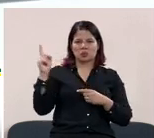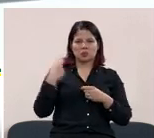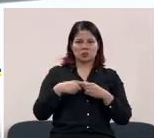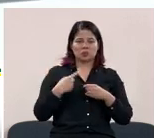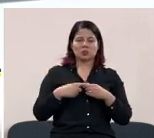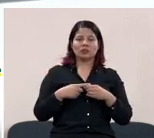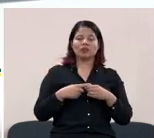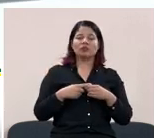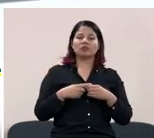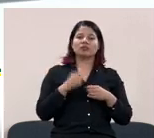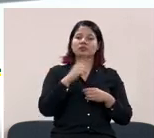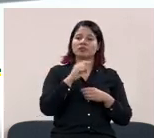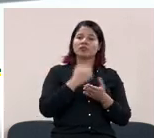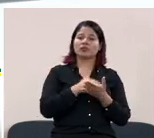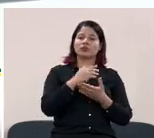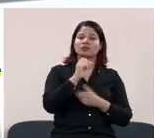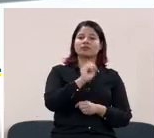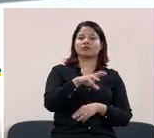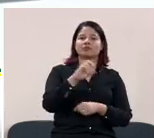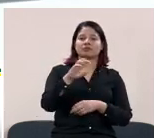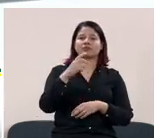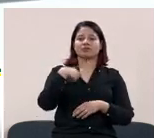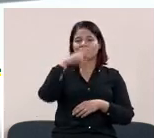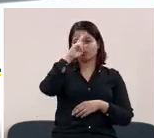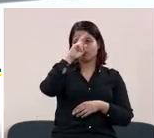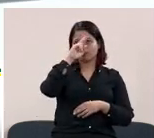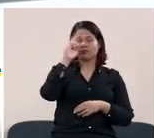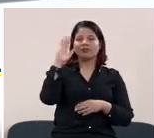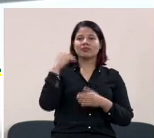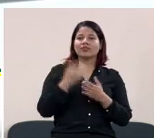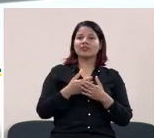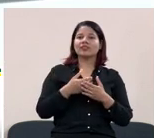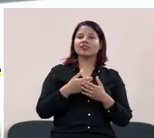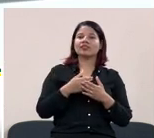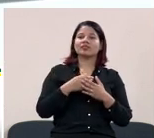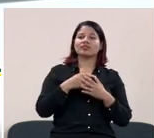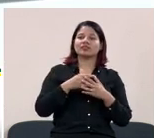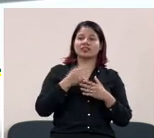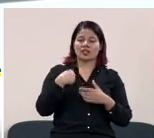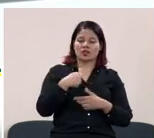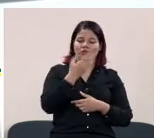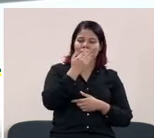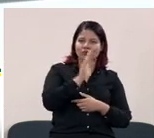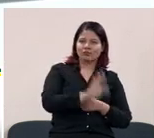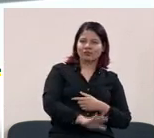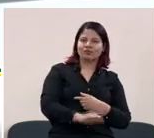Eu lembro até hoje, eu garotinho e acompanhava ela